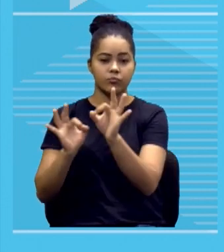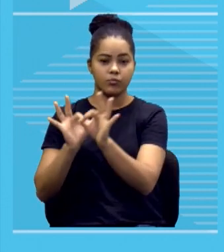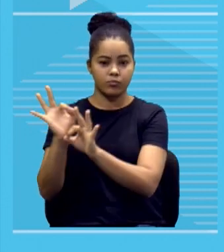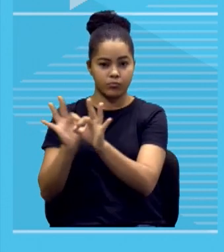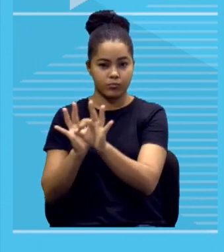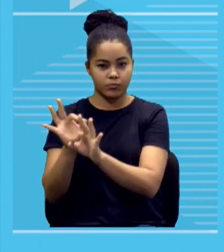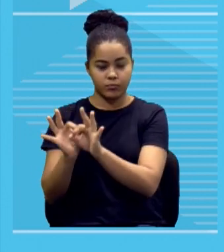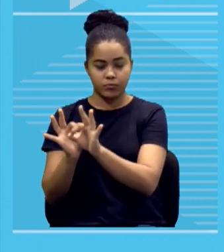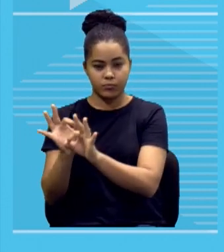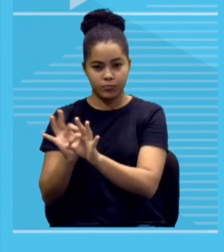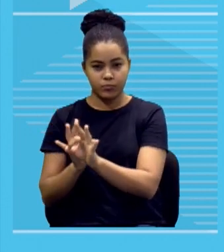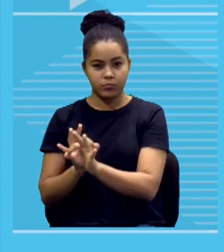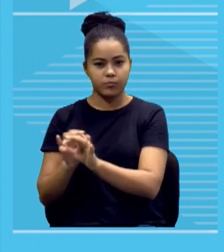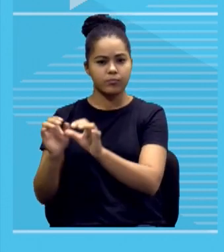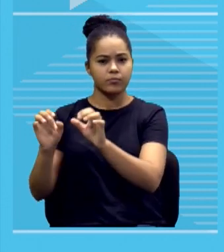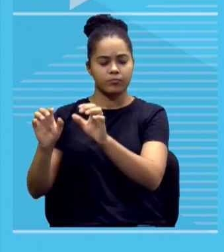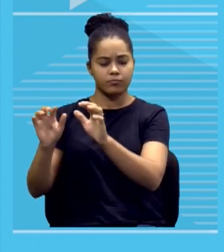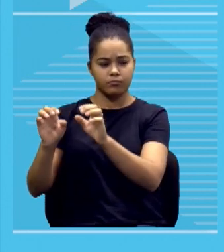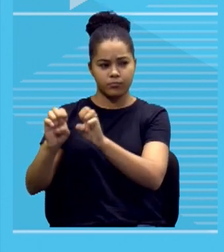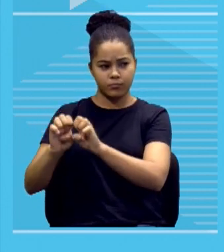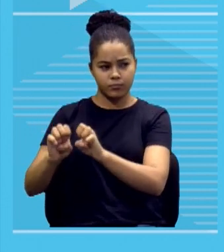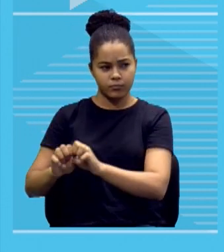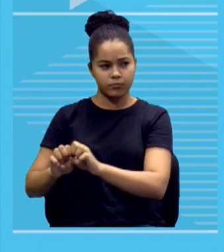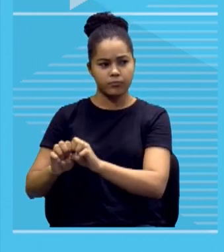função dentro daquele sistema ali.